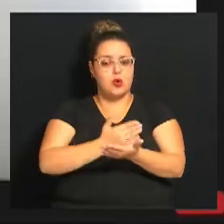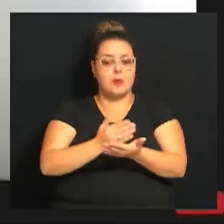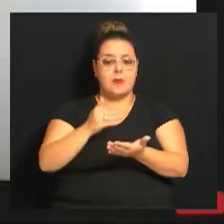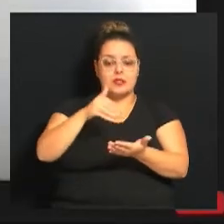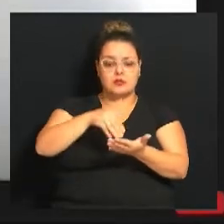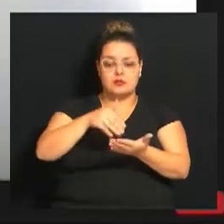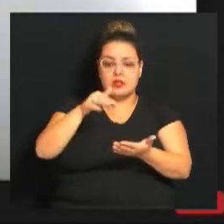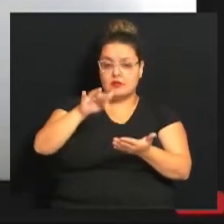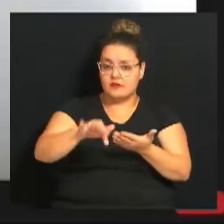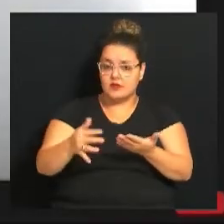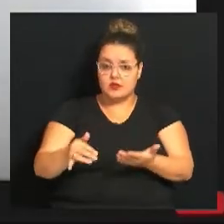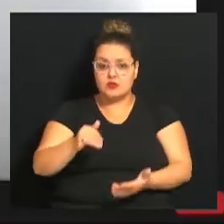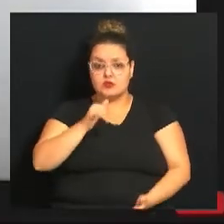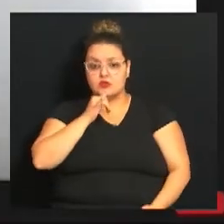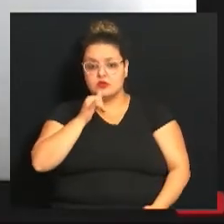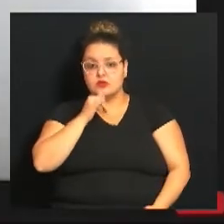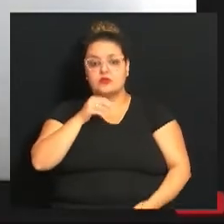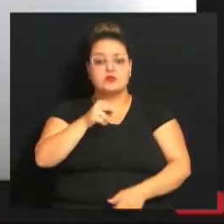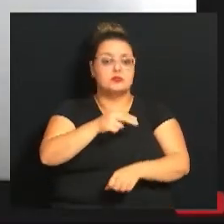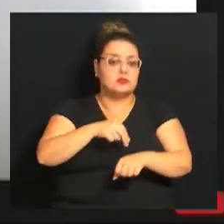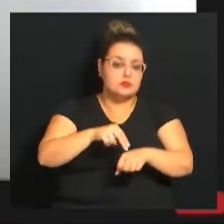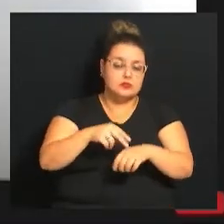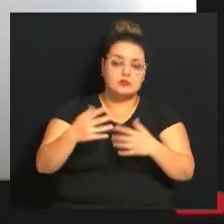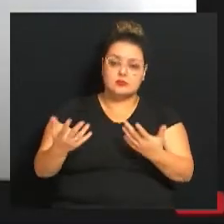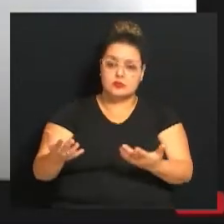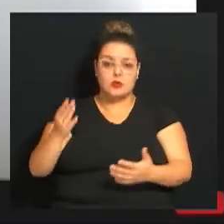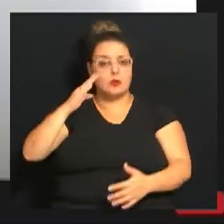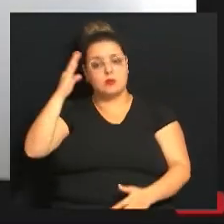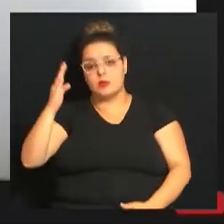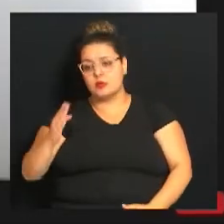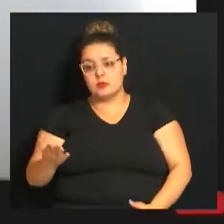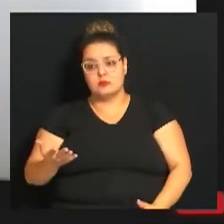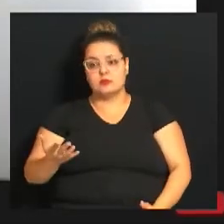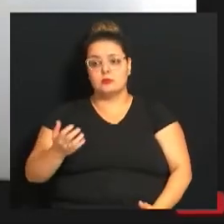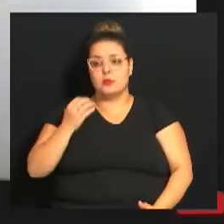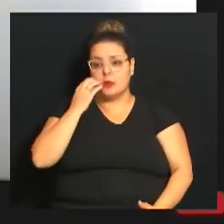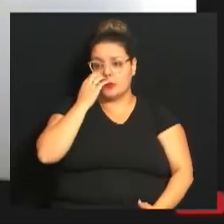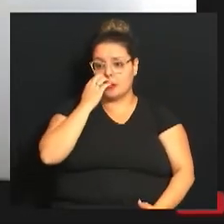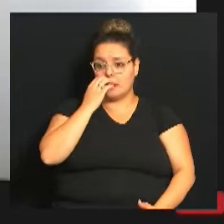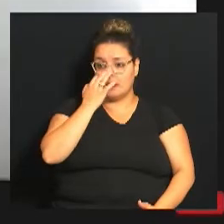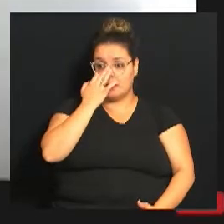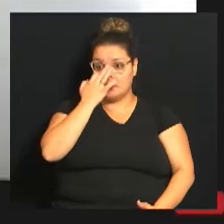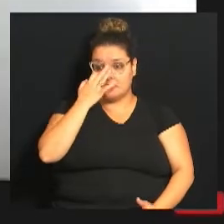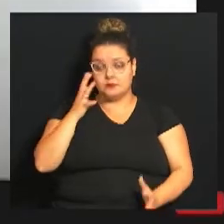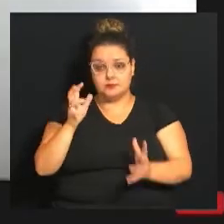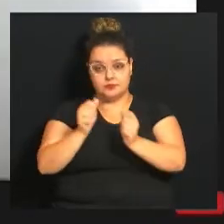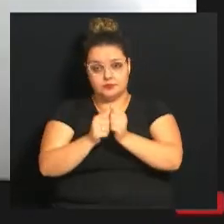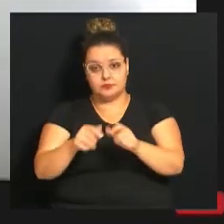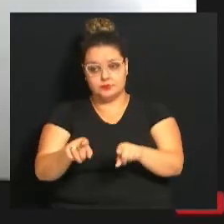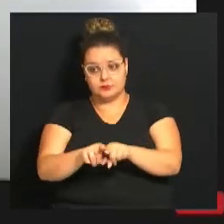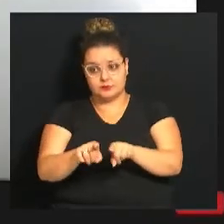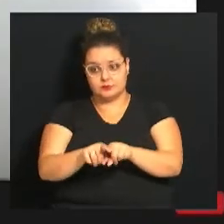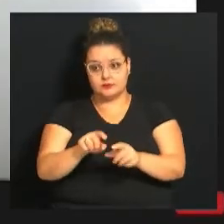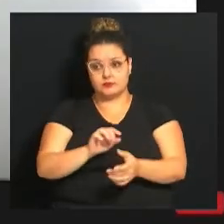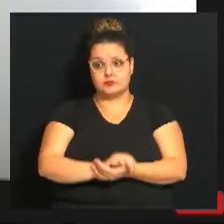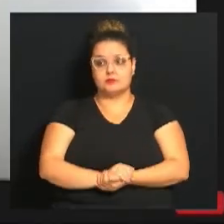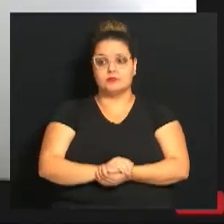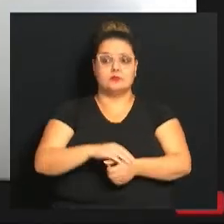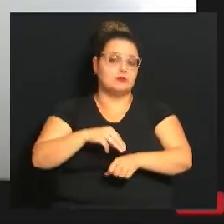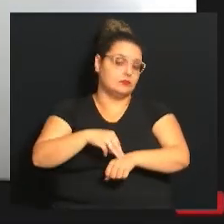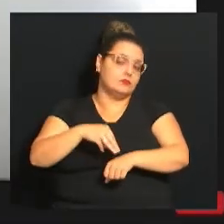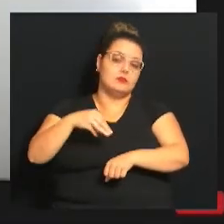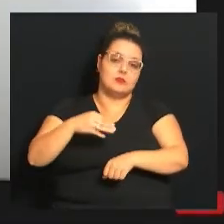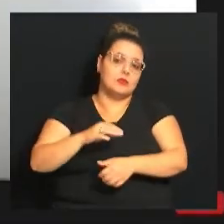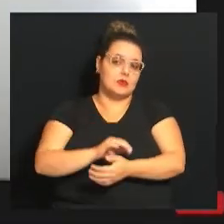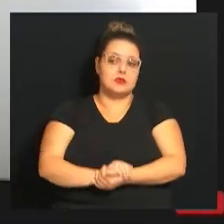com exemplos nacionais aqui do Brasil. Eu falei, cara, eu vou tentar escrever. Juntei também o meu mestrado, eu fiz um mestrado